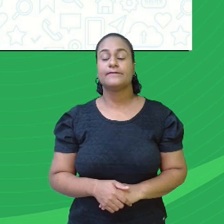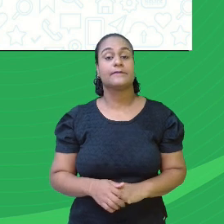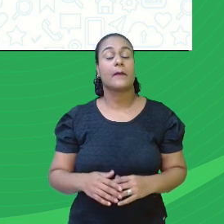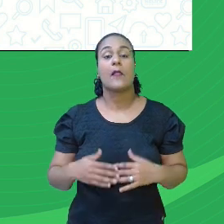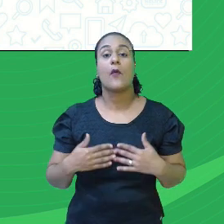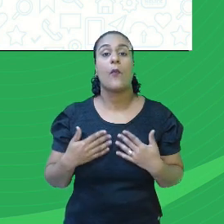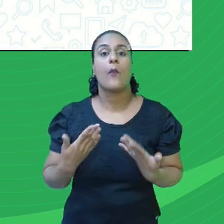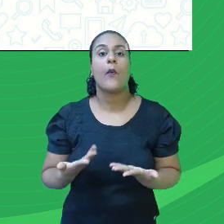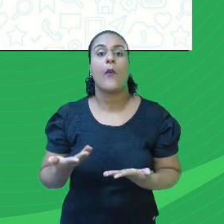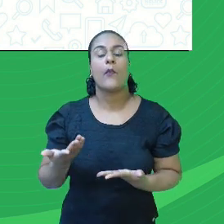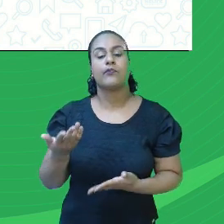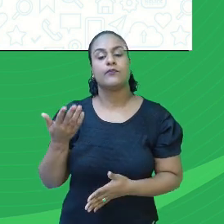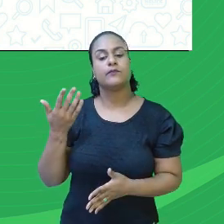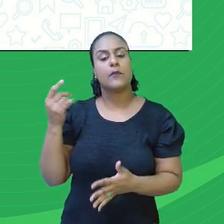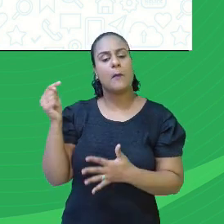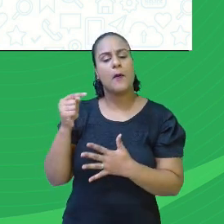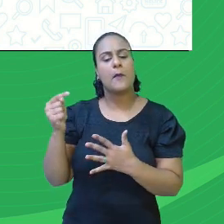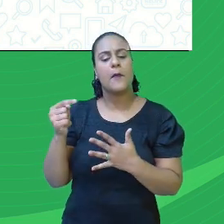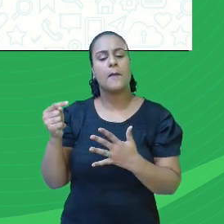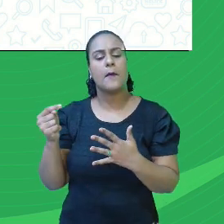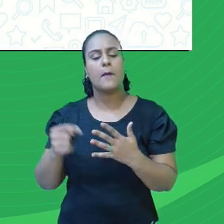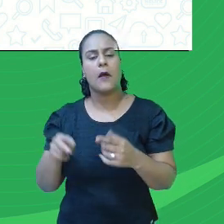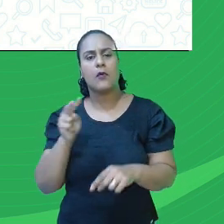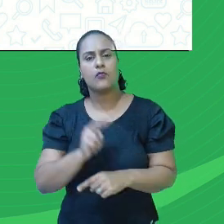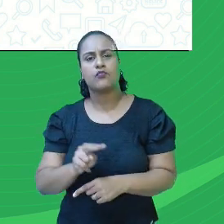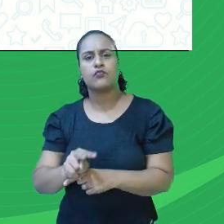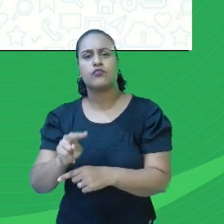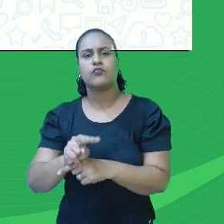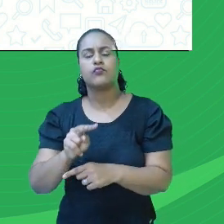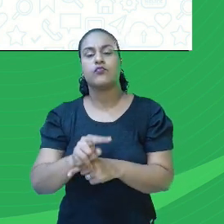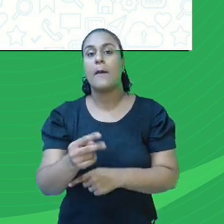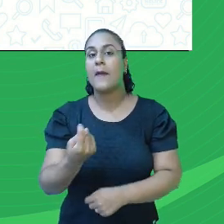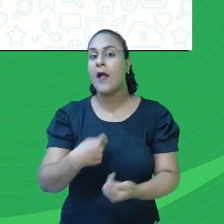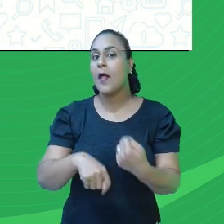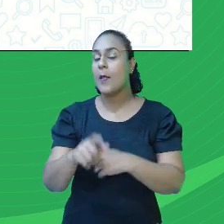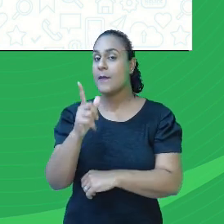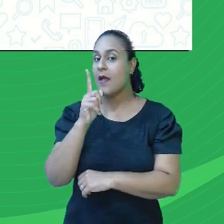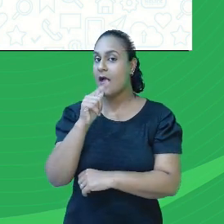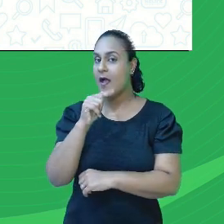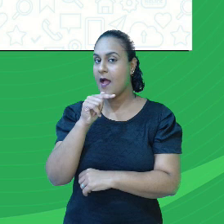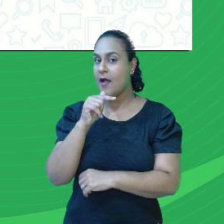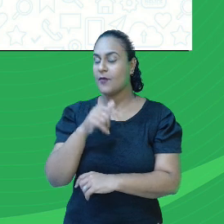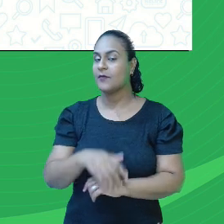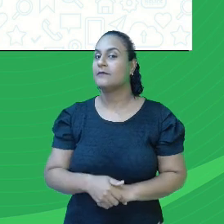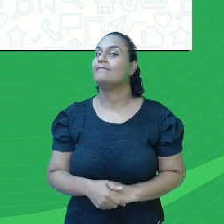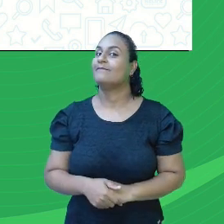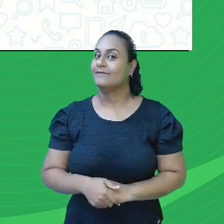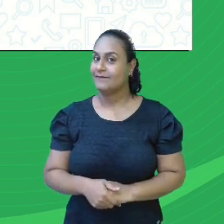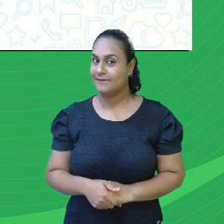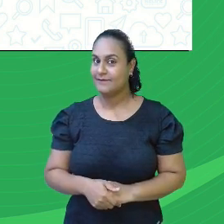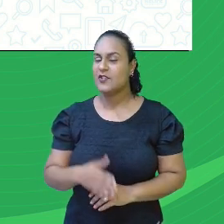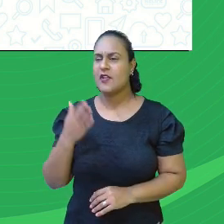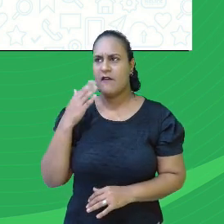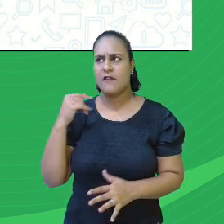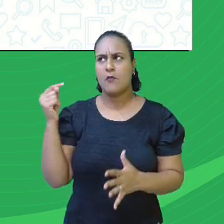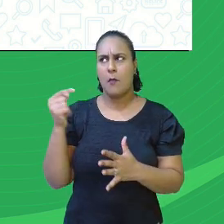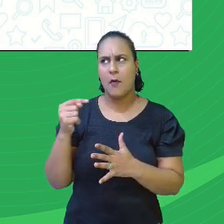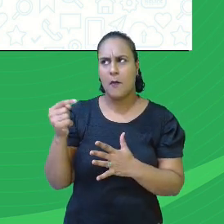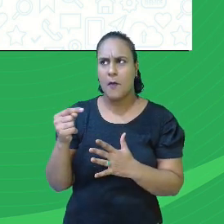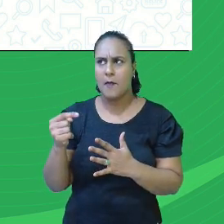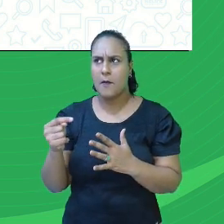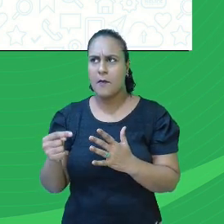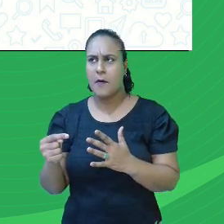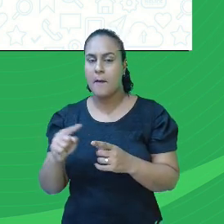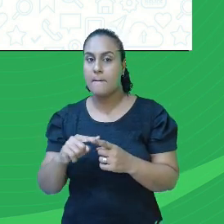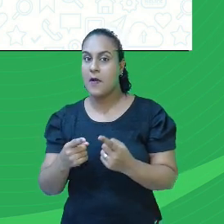os cuidados que você toma para economizar água? Nós já vimos alguns cuidados aqui, mas eu